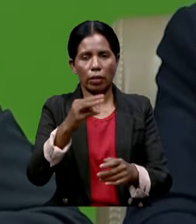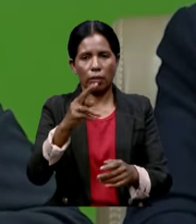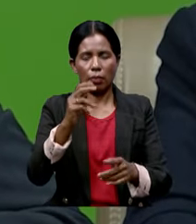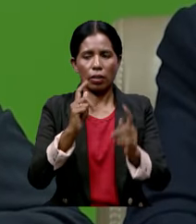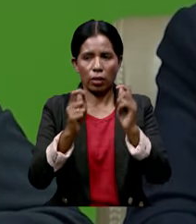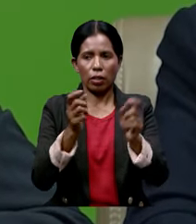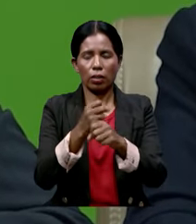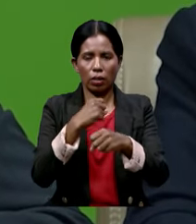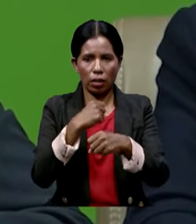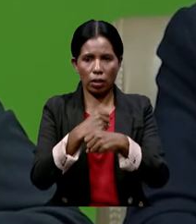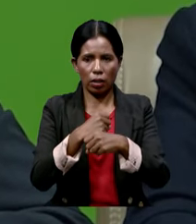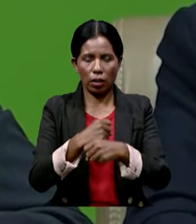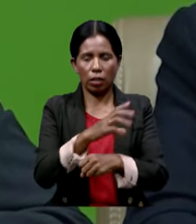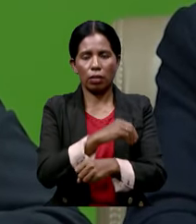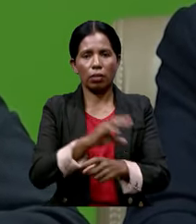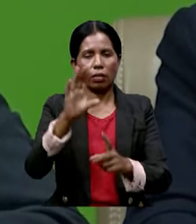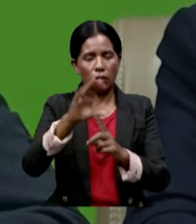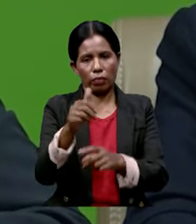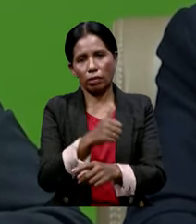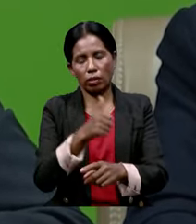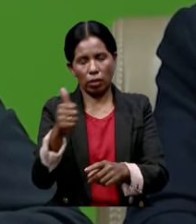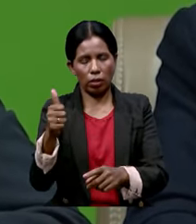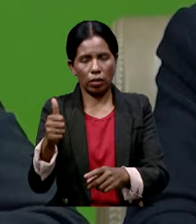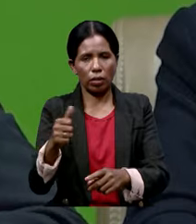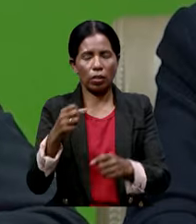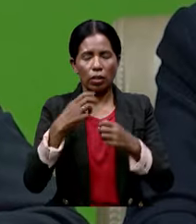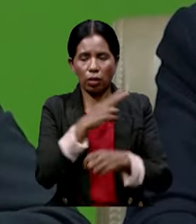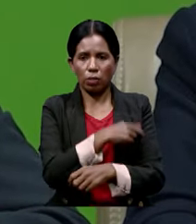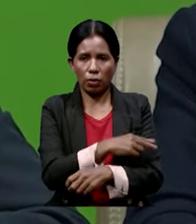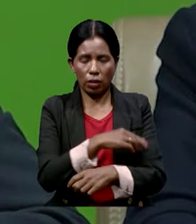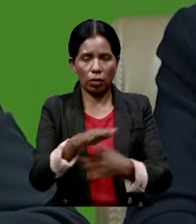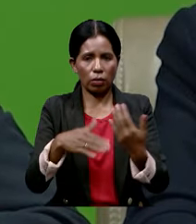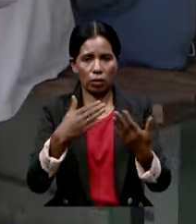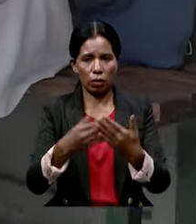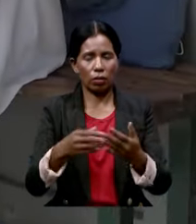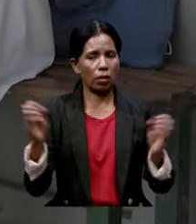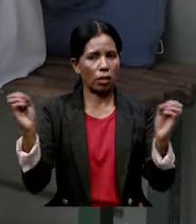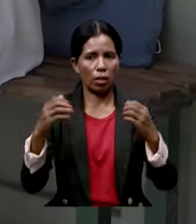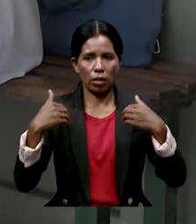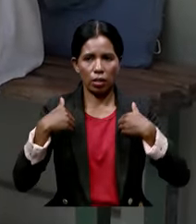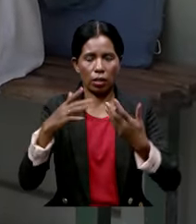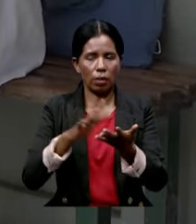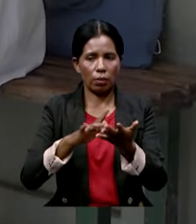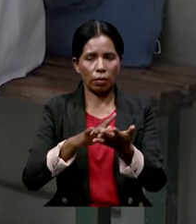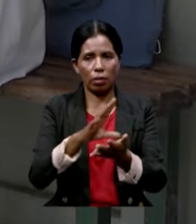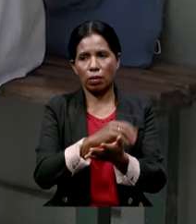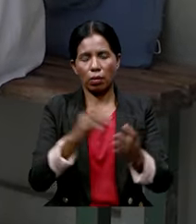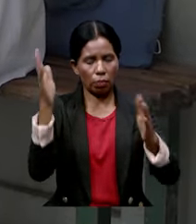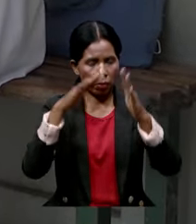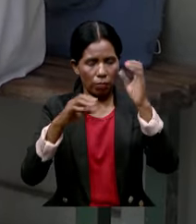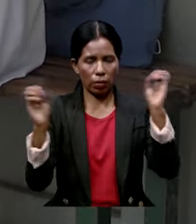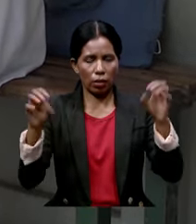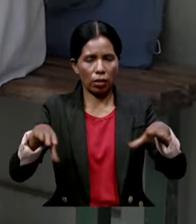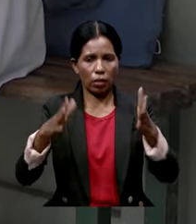tua confirmação para cargo Sofia Balo e a facilidade de saúde Cira, com a falta em Moro, no problema, falta recurso